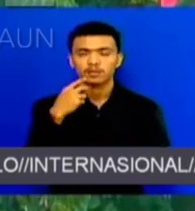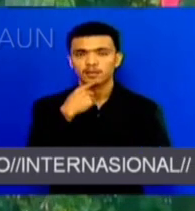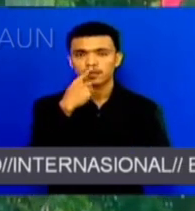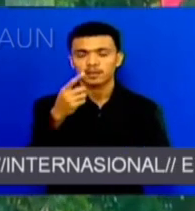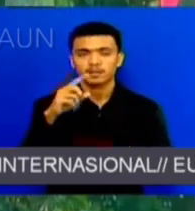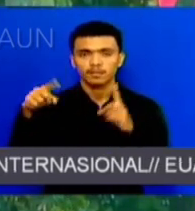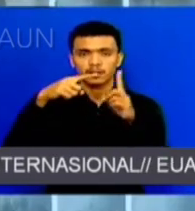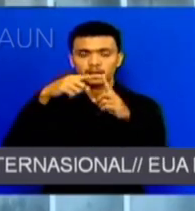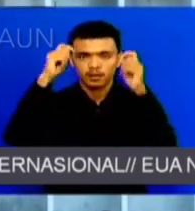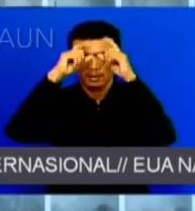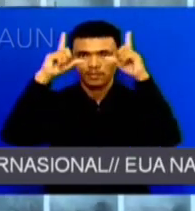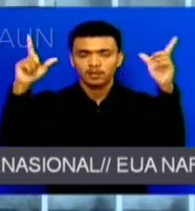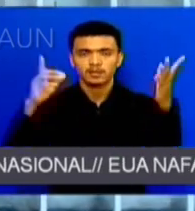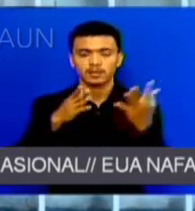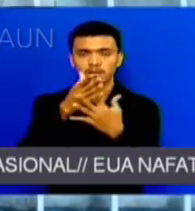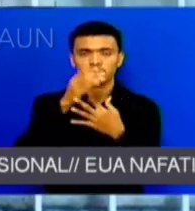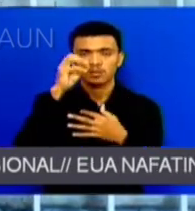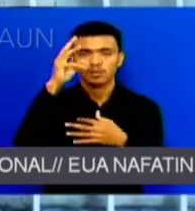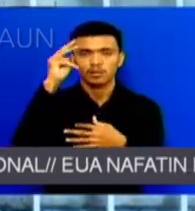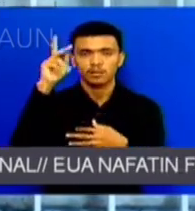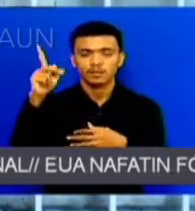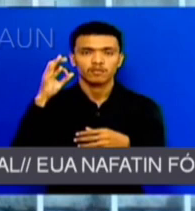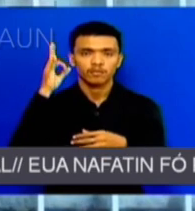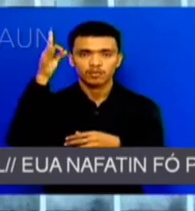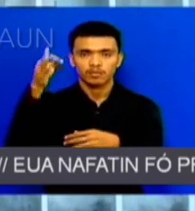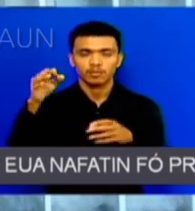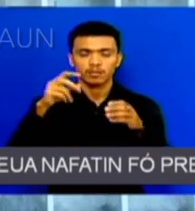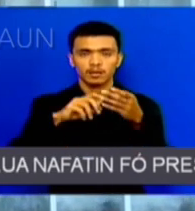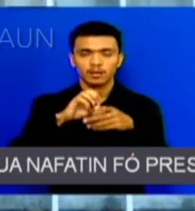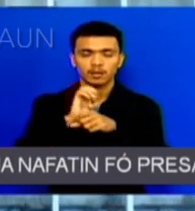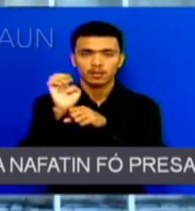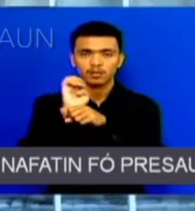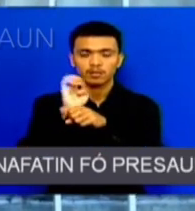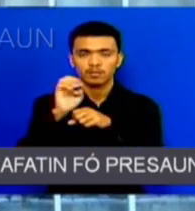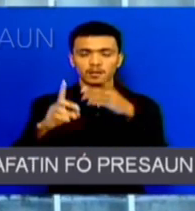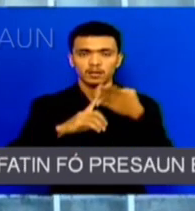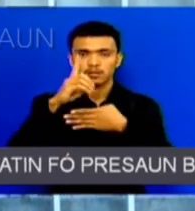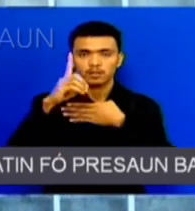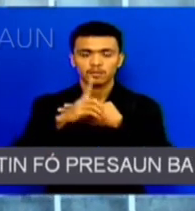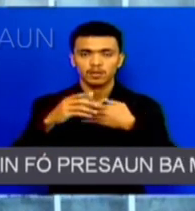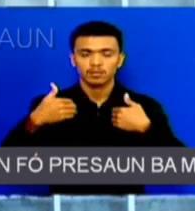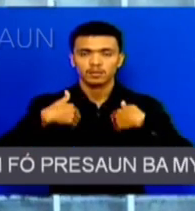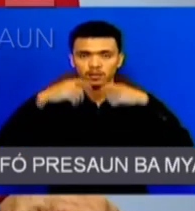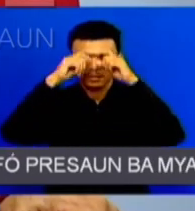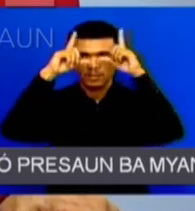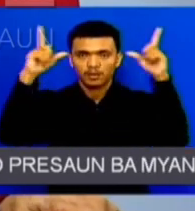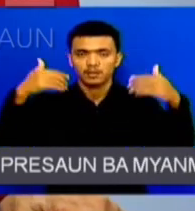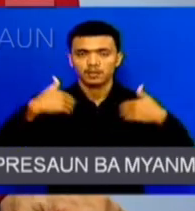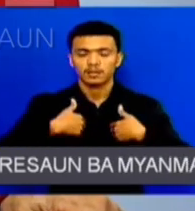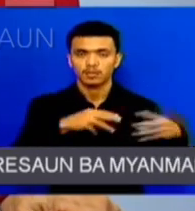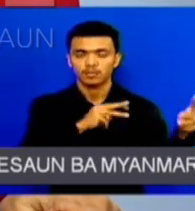O Engira Timor-Leste adere à OMK. Mas futuro economia no desenvolvimento Timor-Leste diante de mudança.